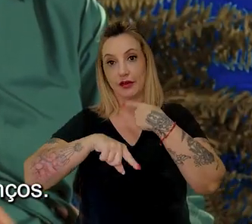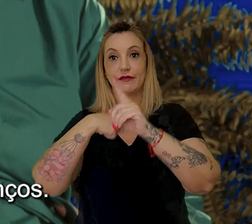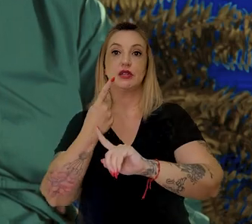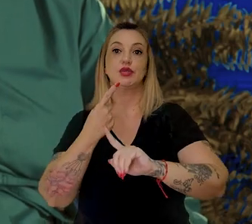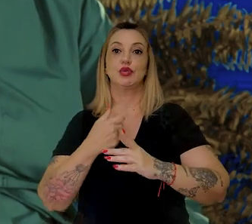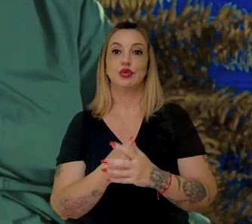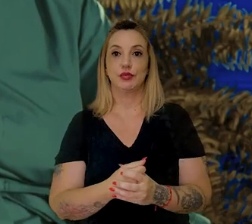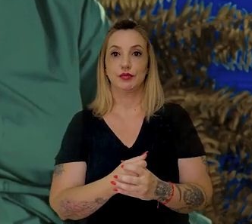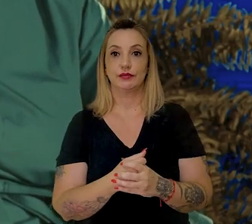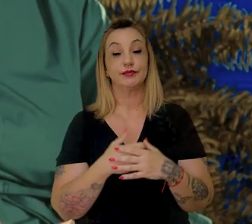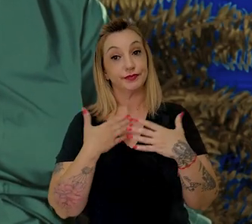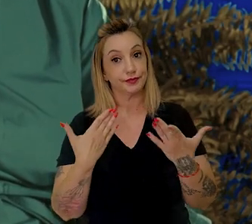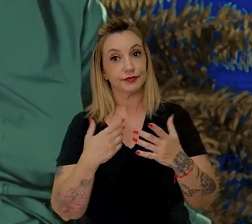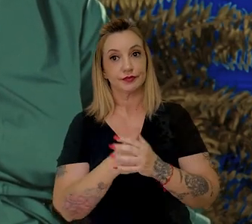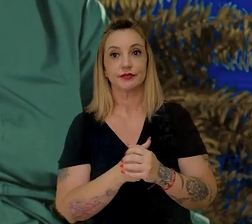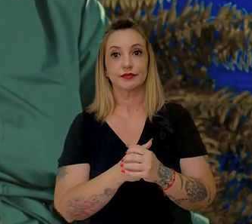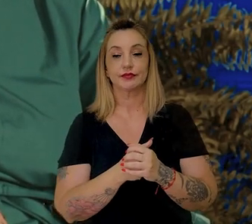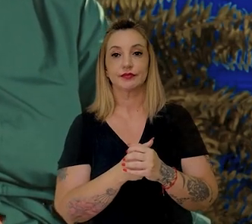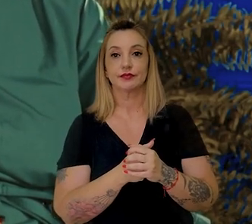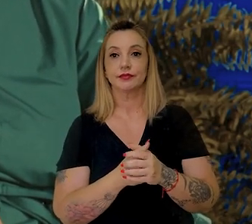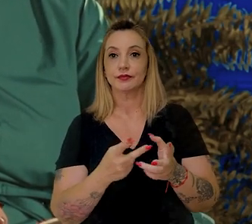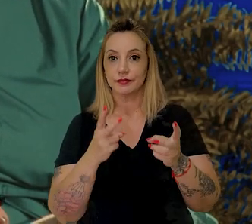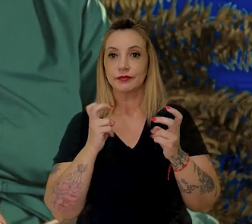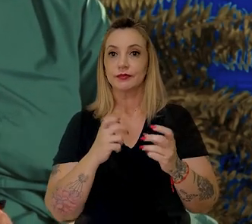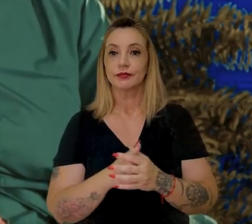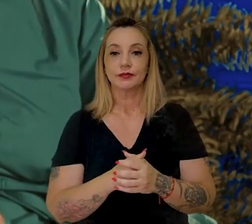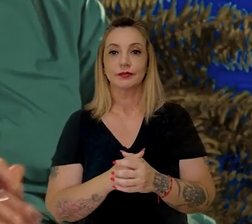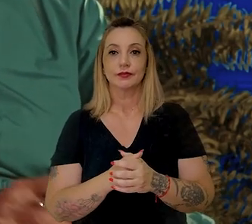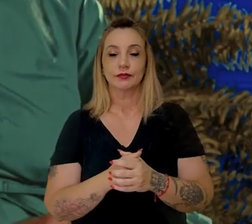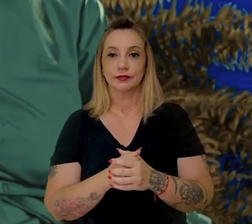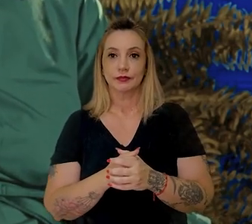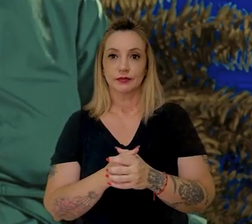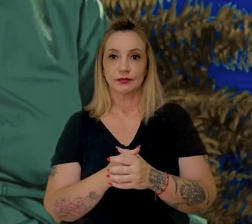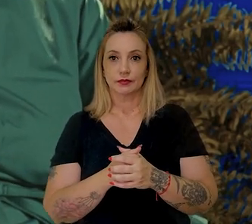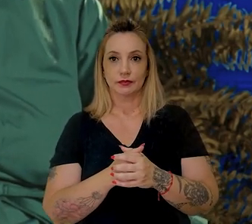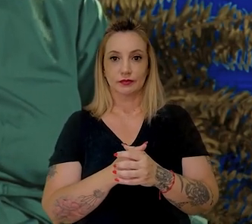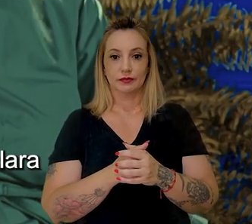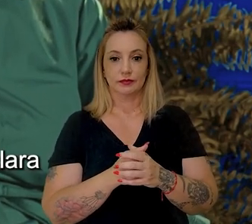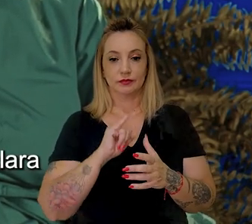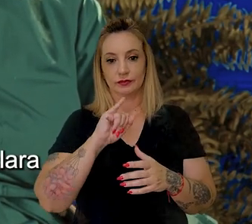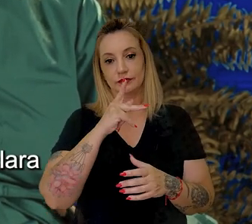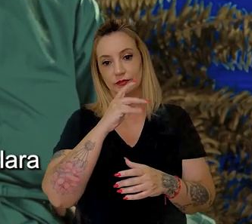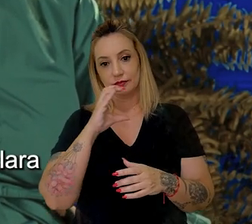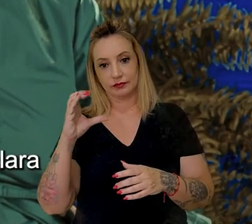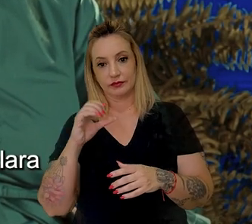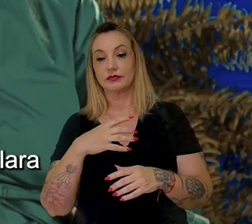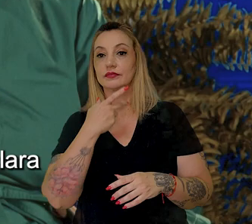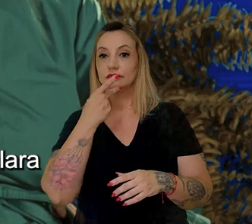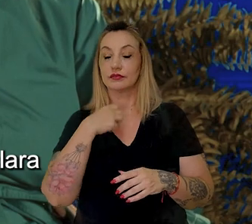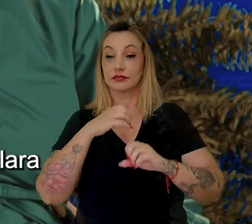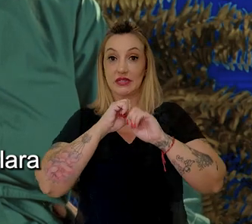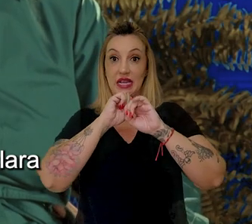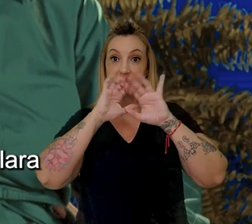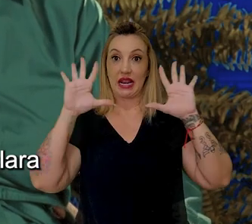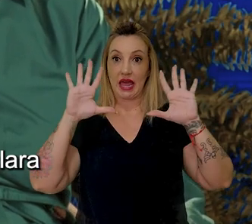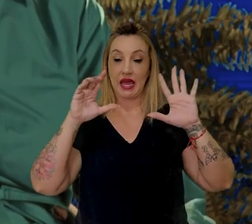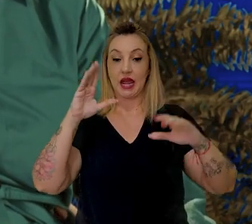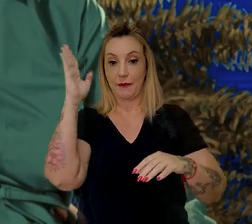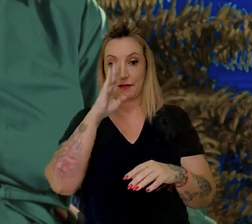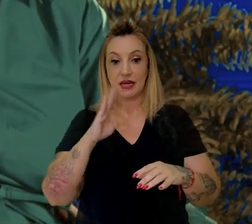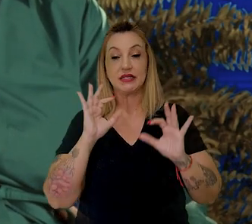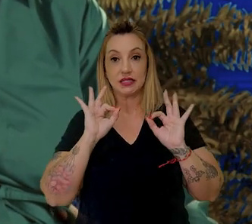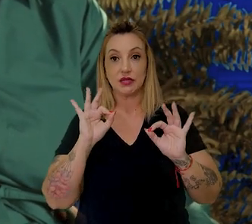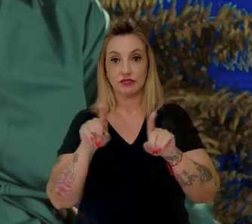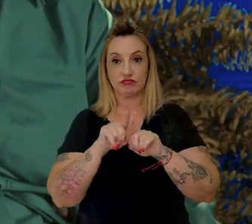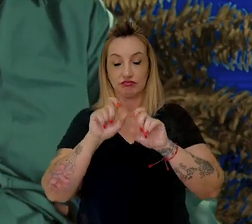né então eu eu eu vejo que o ipcc ele fala de uma forma muito clara e eu acho que o Brasil tem isso